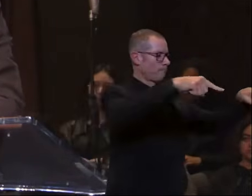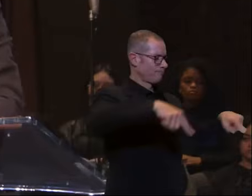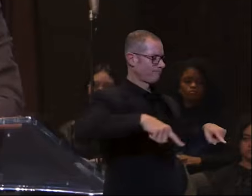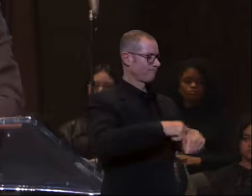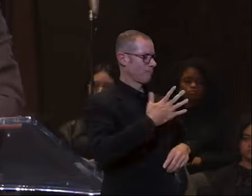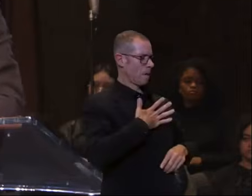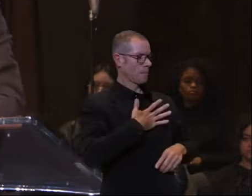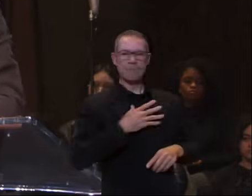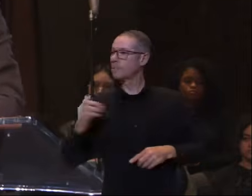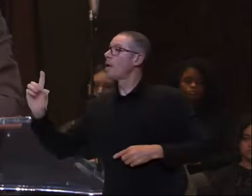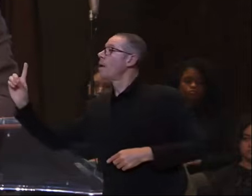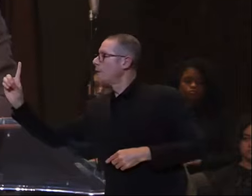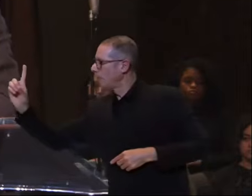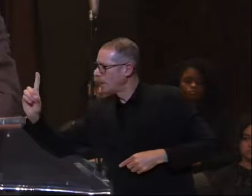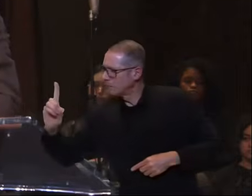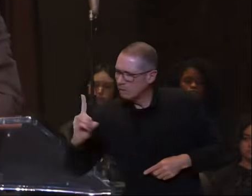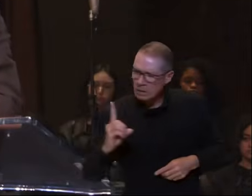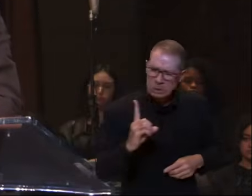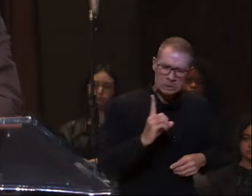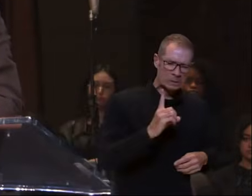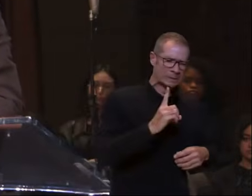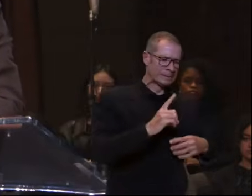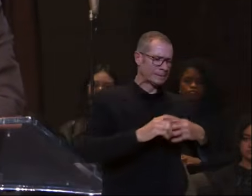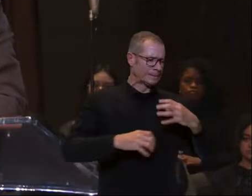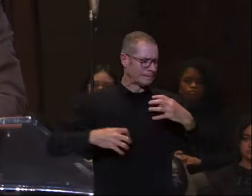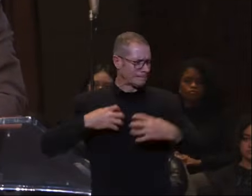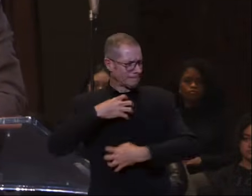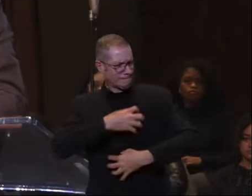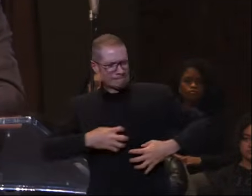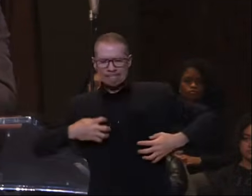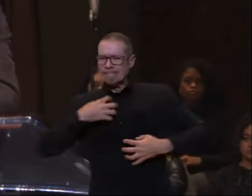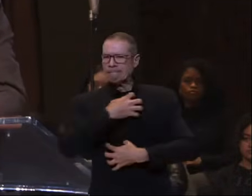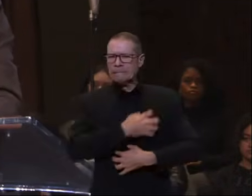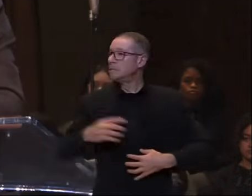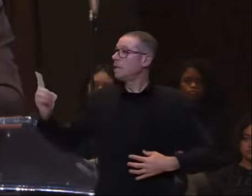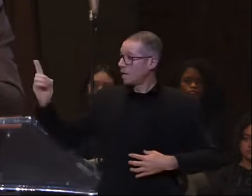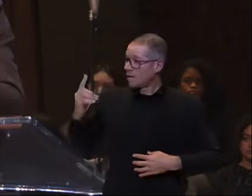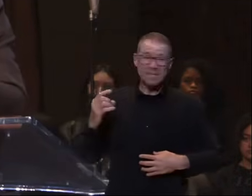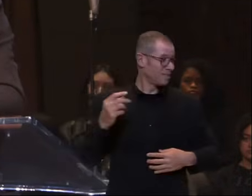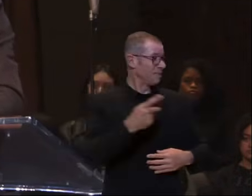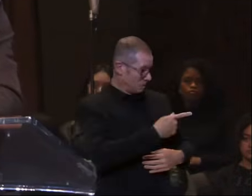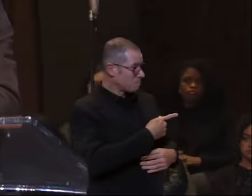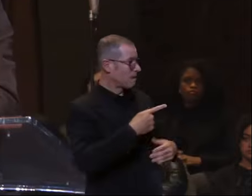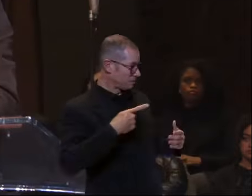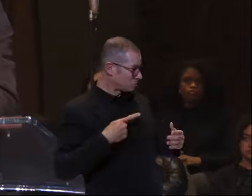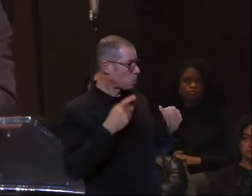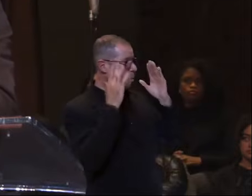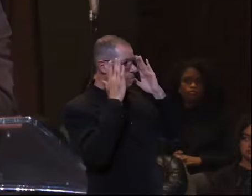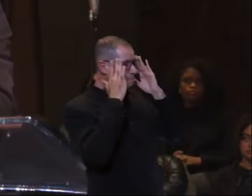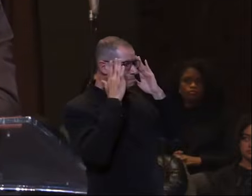e ela veio muito angustiada. Ela veio me dizer: pastor,